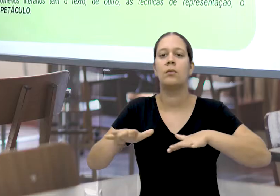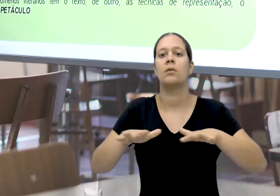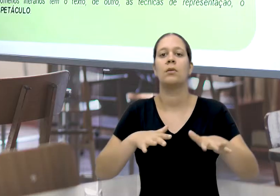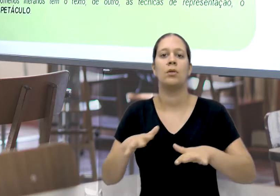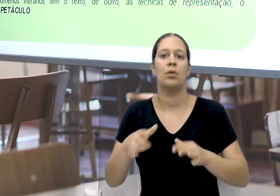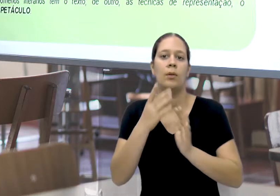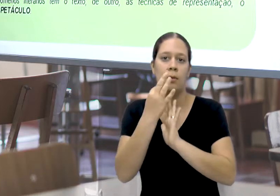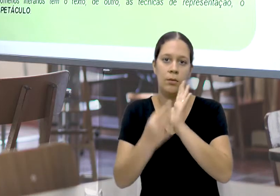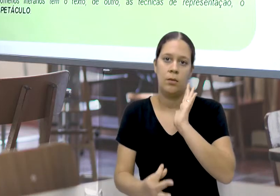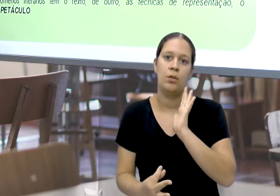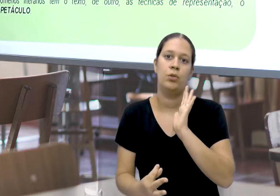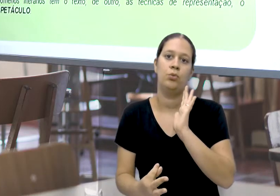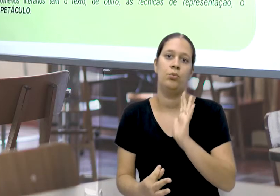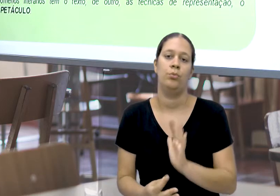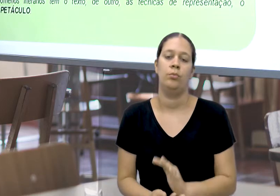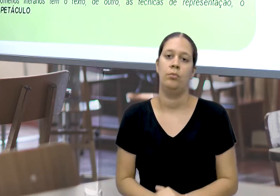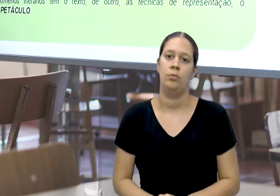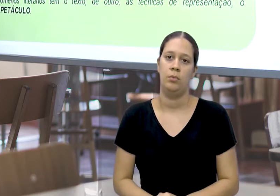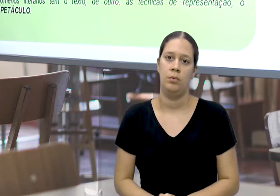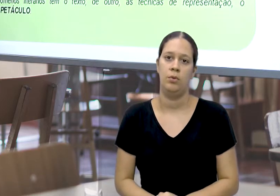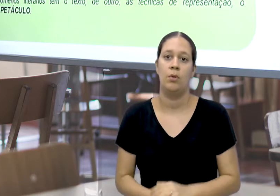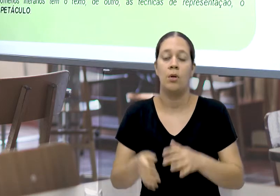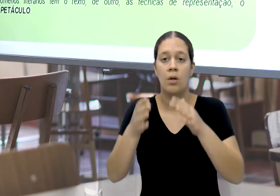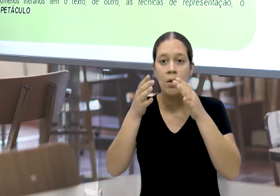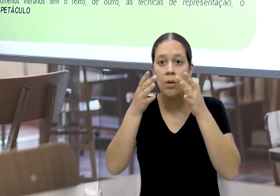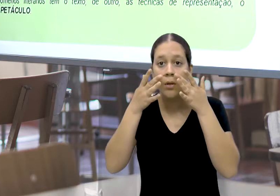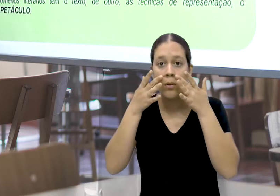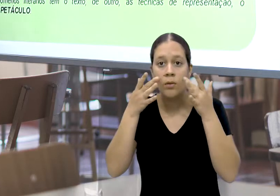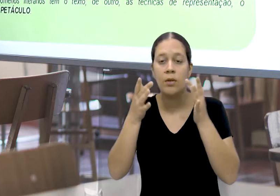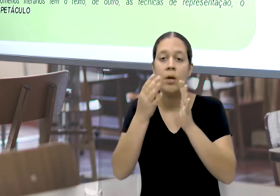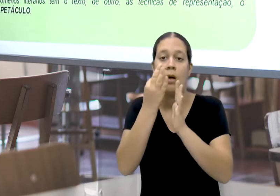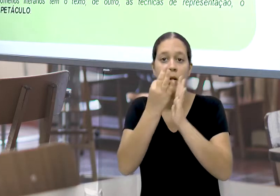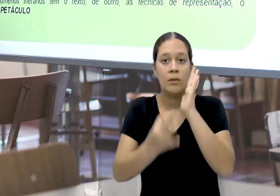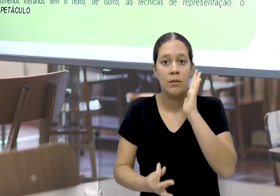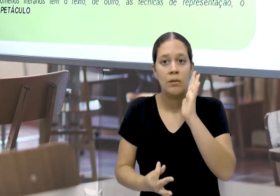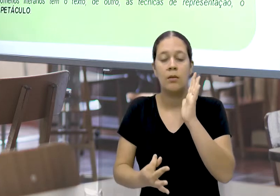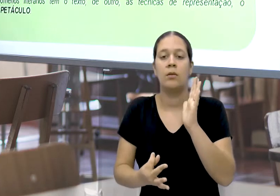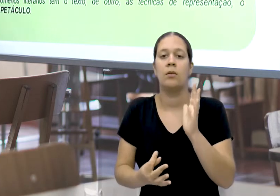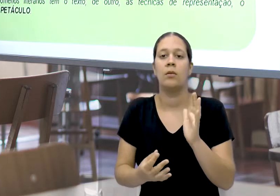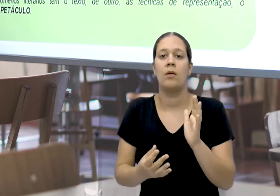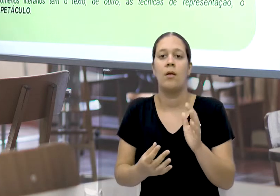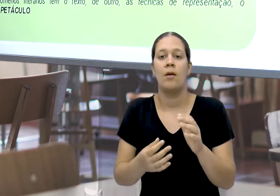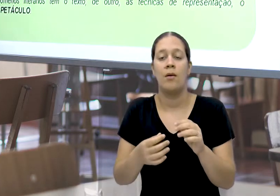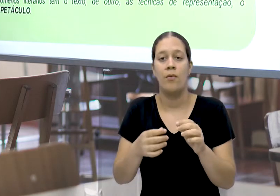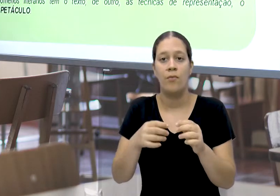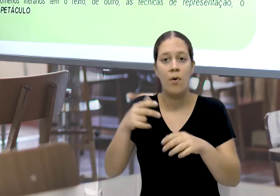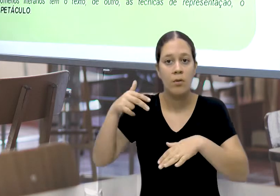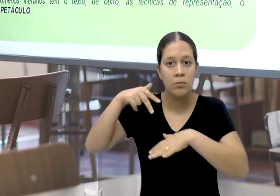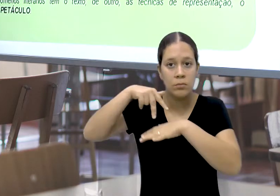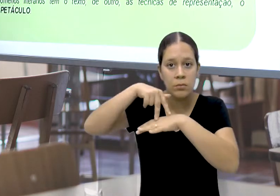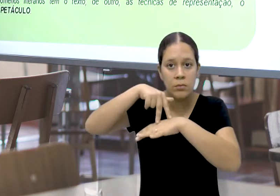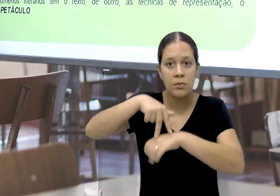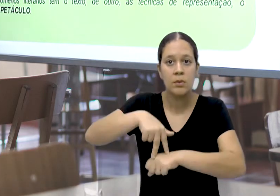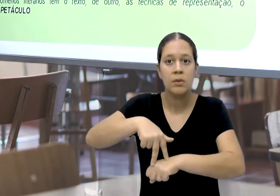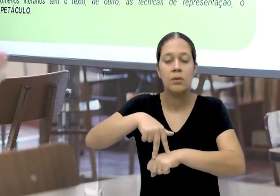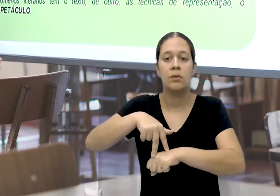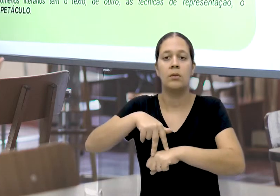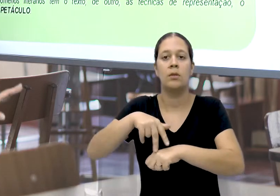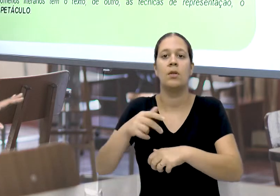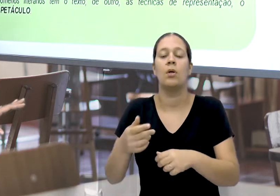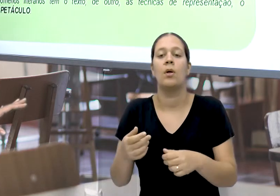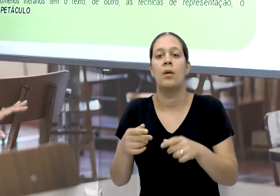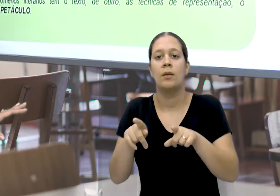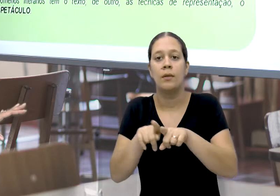atores que usam a palavra e a ação para que o enredo se desenvolva, sendo toda a obra realizada no espetáculo teatral. O